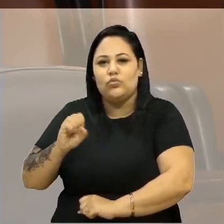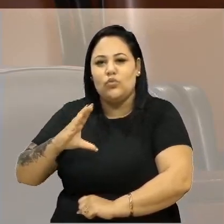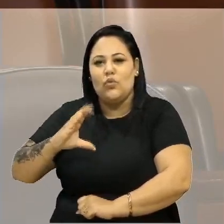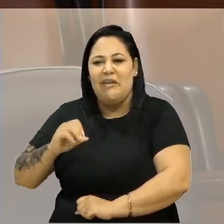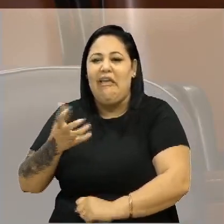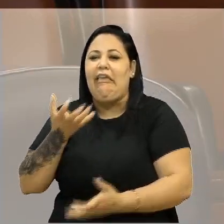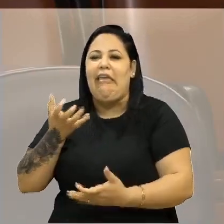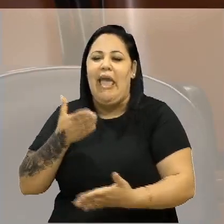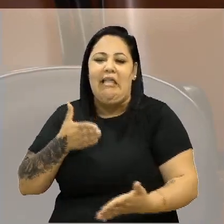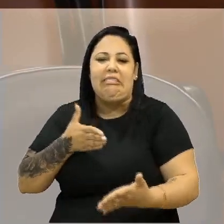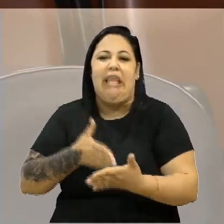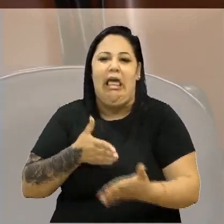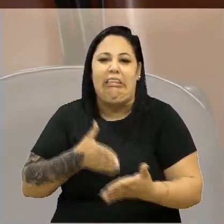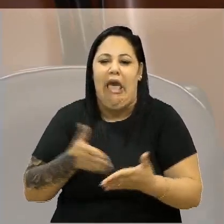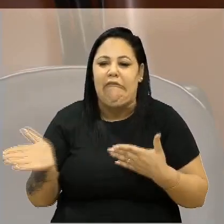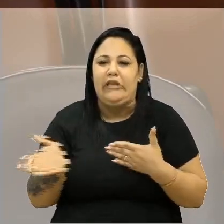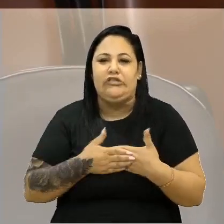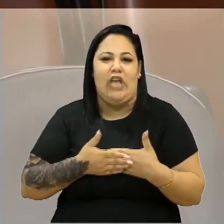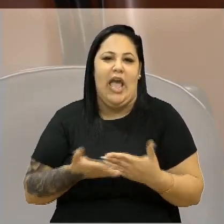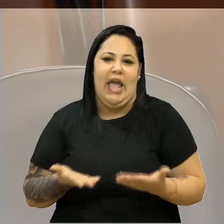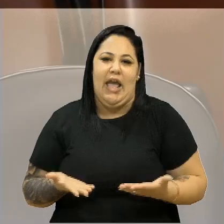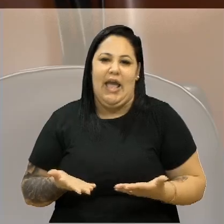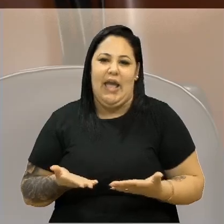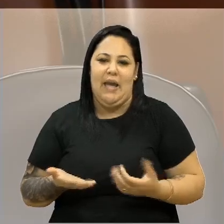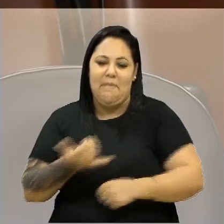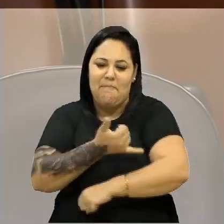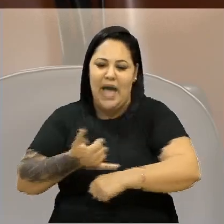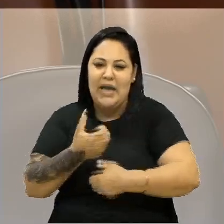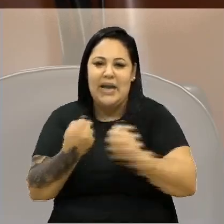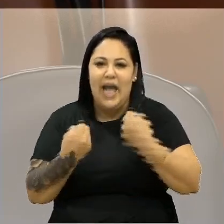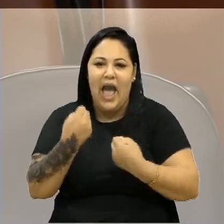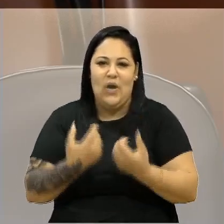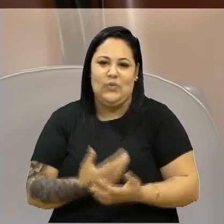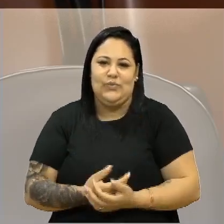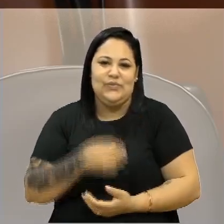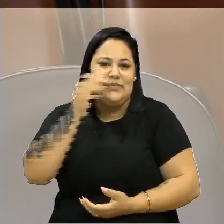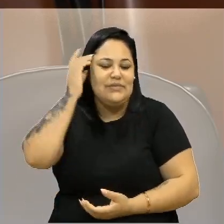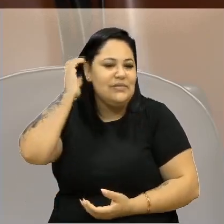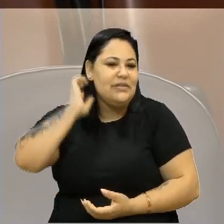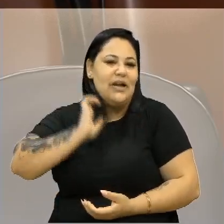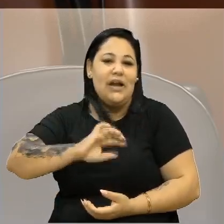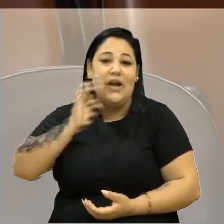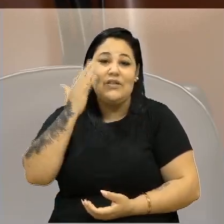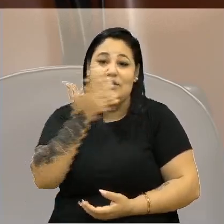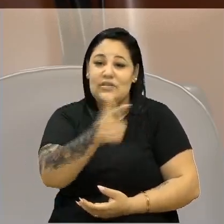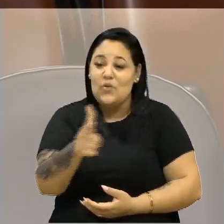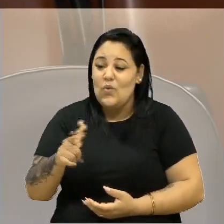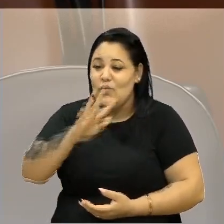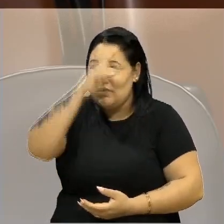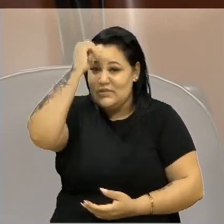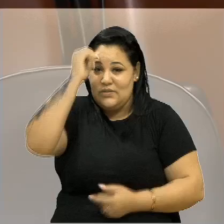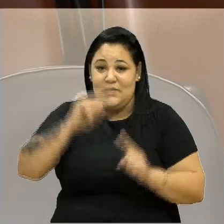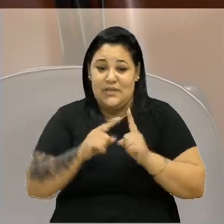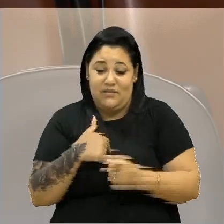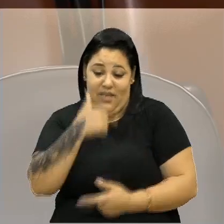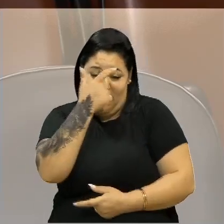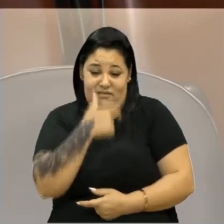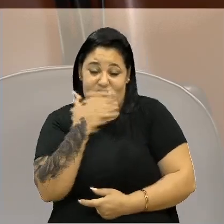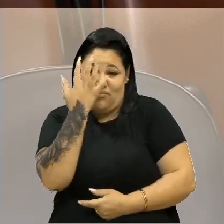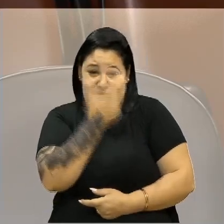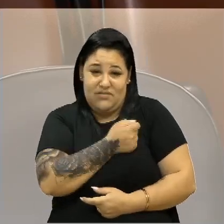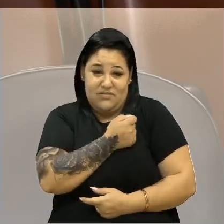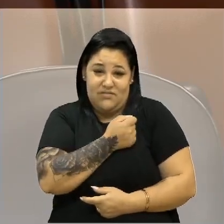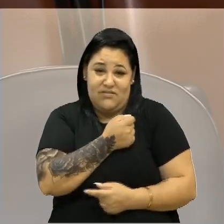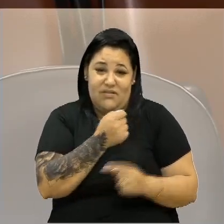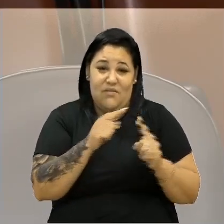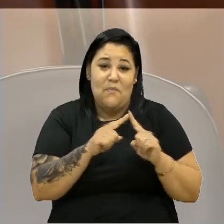gente passar de carro. Então, são coisas que acontecem em todos os outros municípios. Não, mas é bonito a gente sair daqui e ir lá. Mas a gente sair, sabe quem?